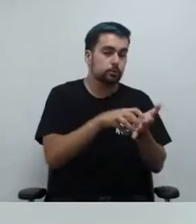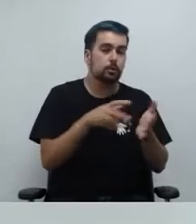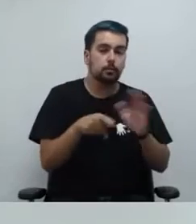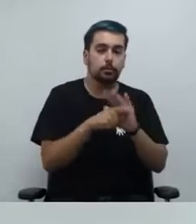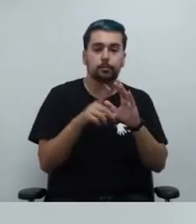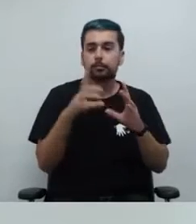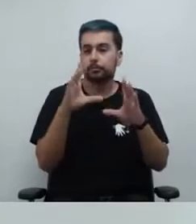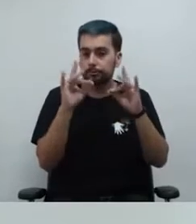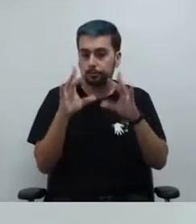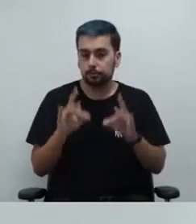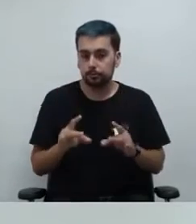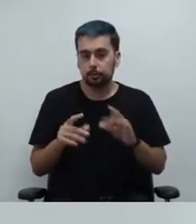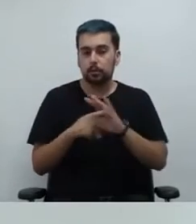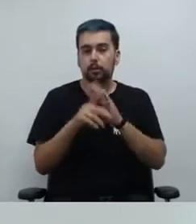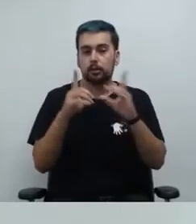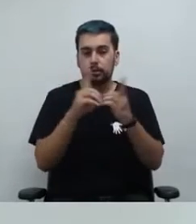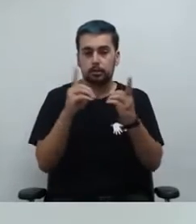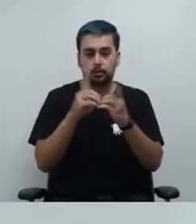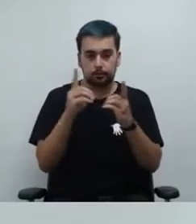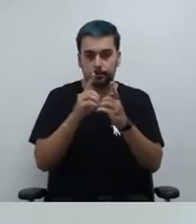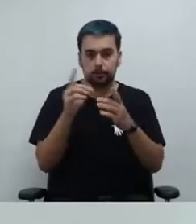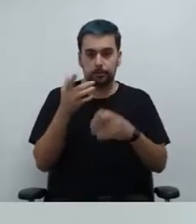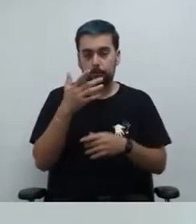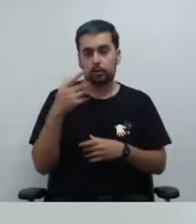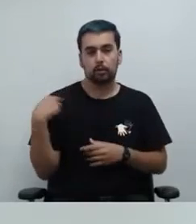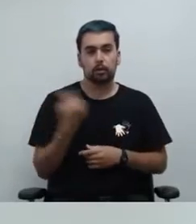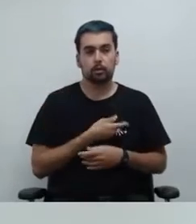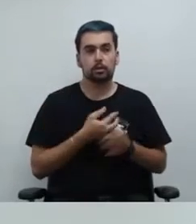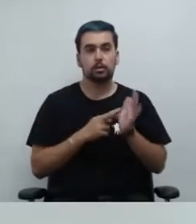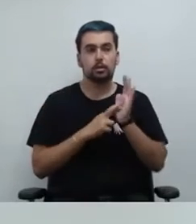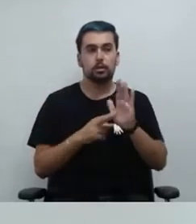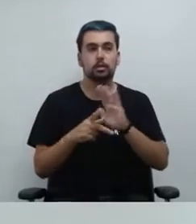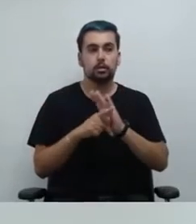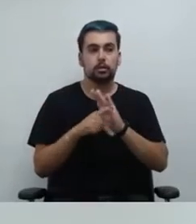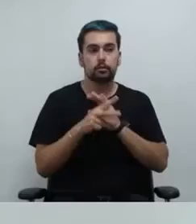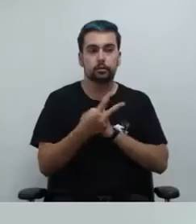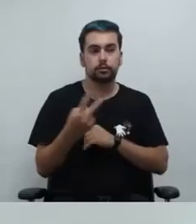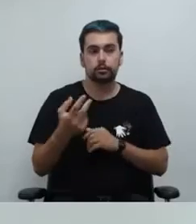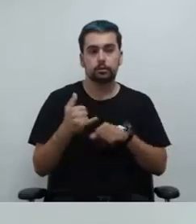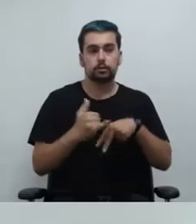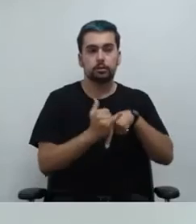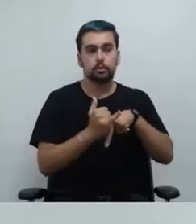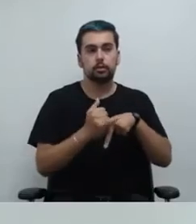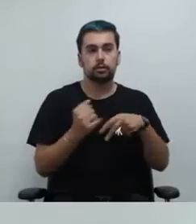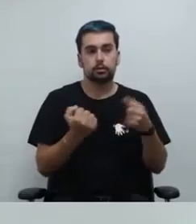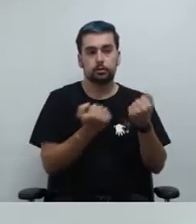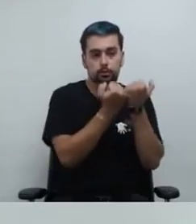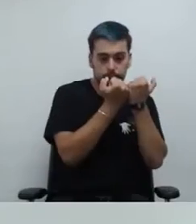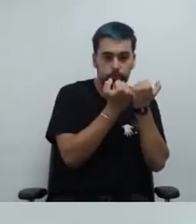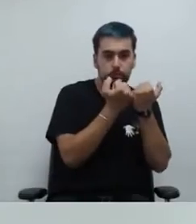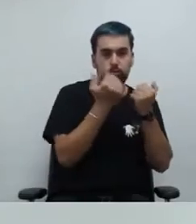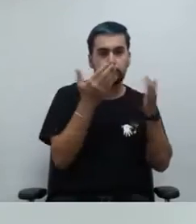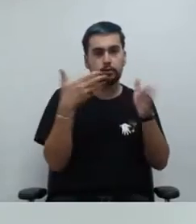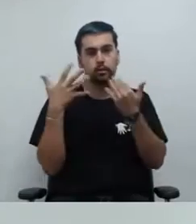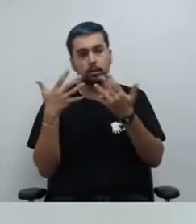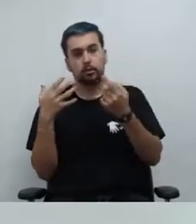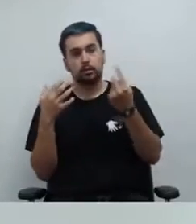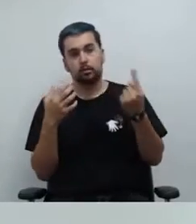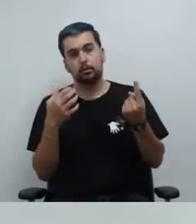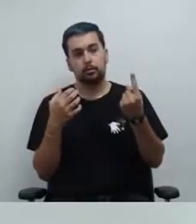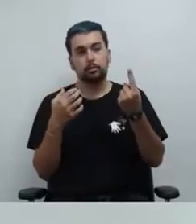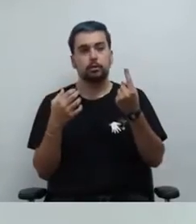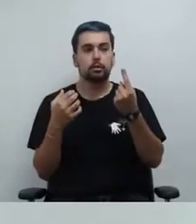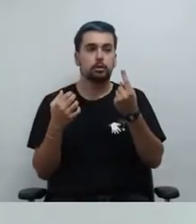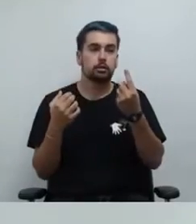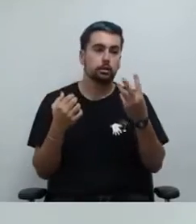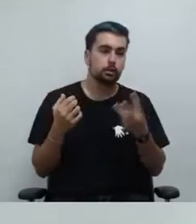individuais de violência letal. Hoje a gente representa 22 vítimas da Operação Escudo e Verão, o que implica que semanalmente uma de nós 3 esteja na Baixada